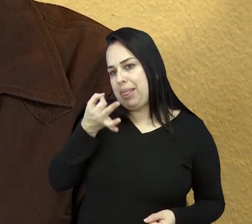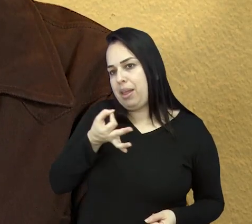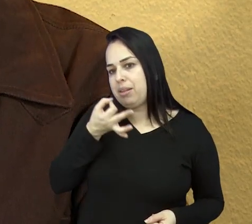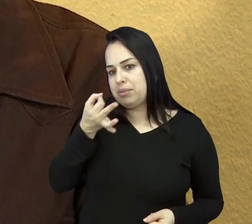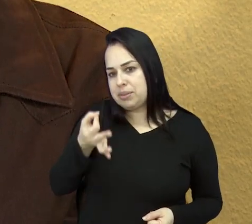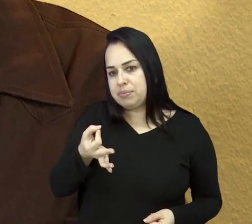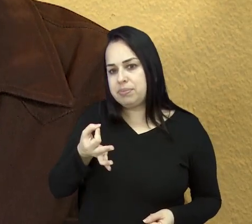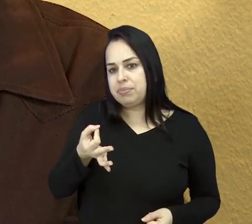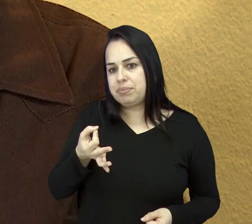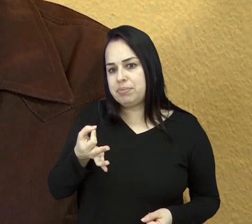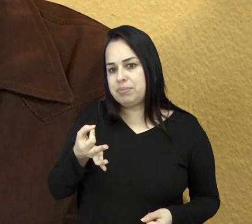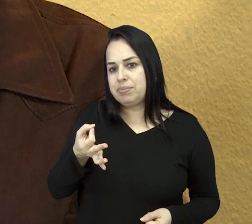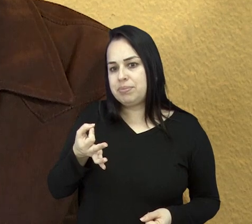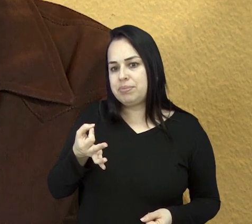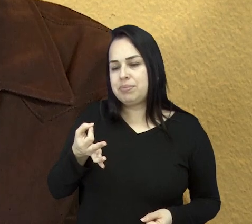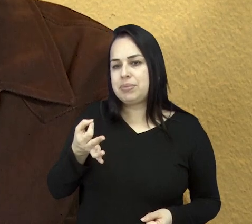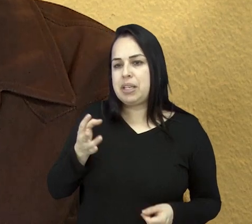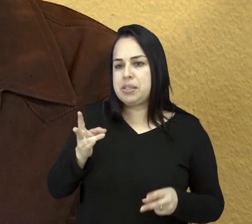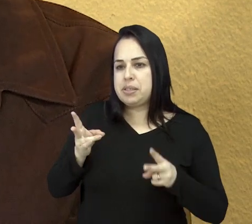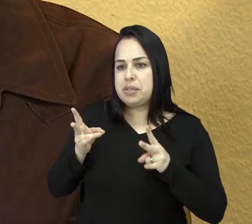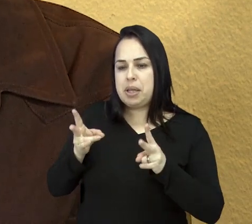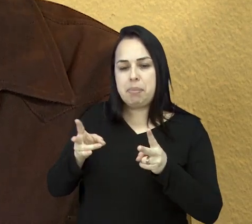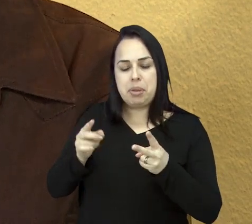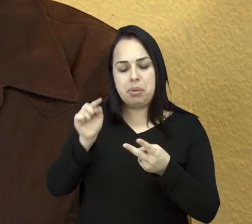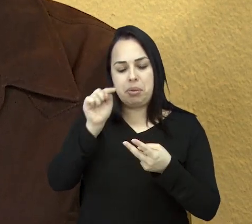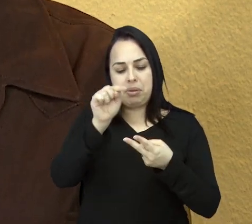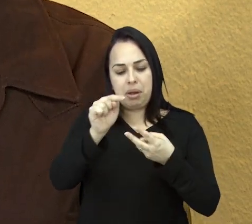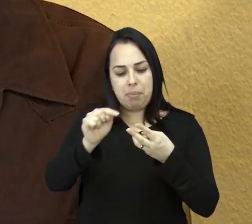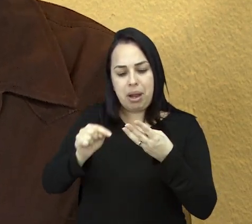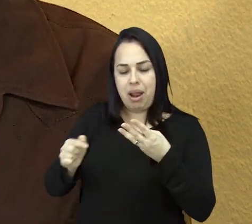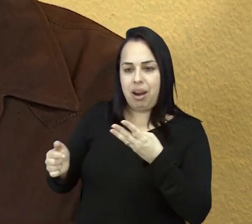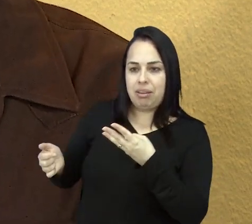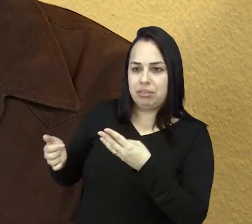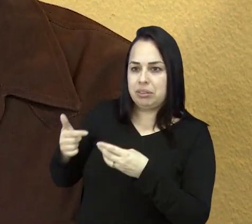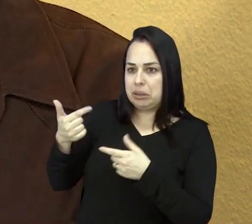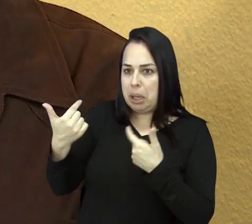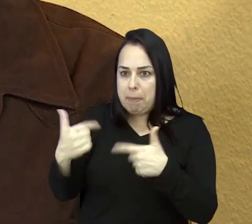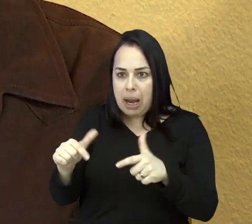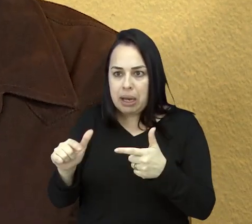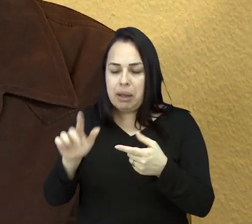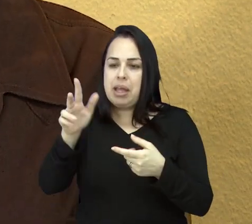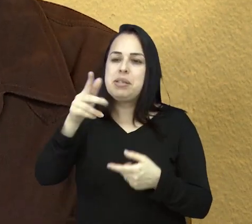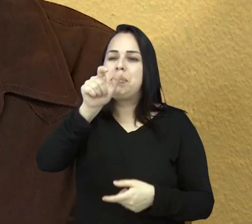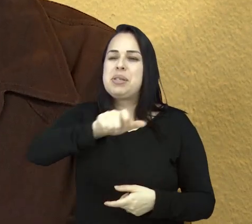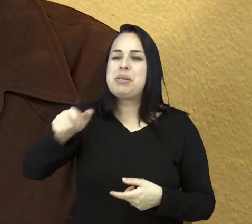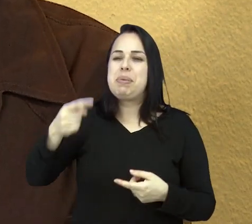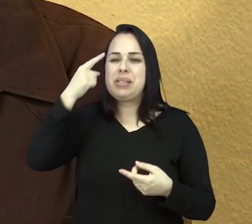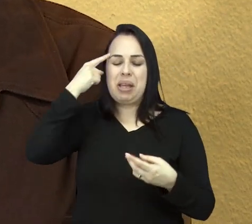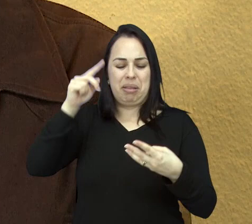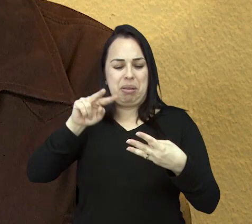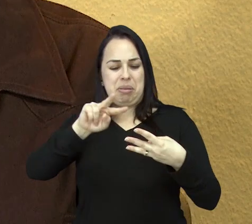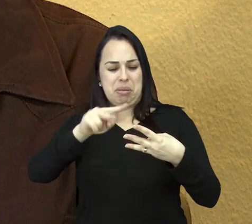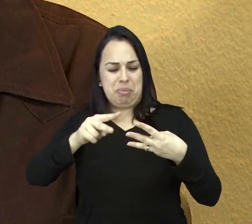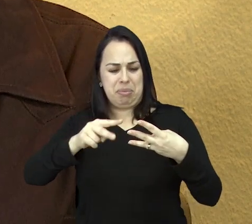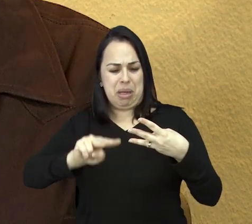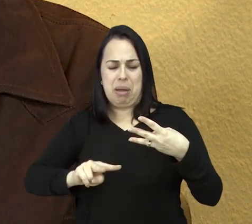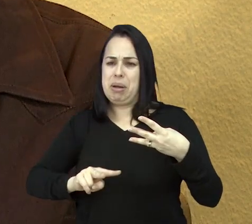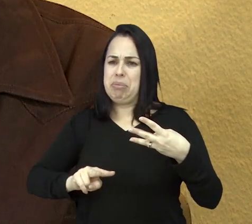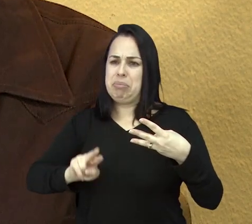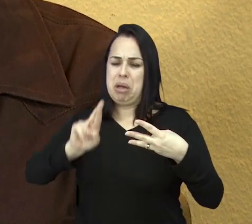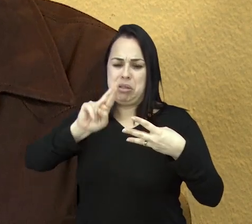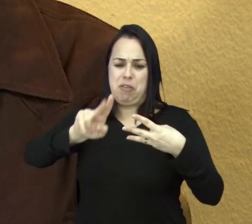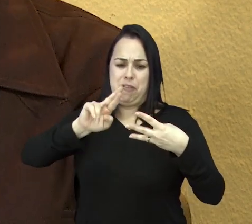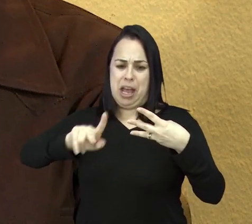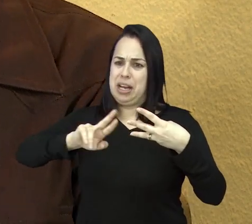Eu acho que essa questão de ter tantas frentes, né? As pessoas acham que uma coisa não tem nada a ver com a outra, né? Ah,